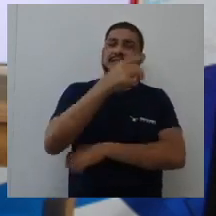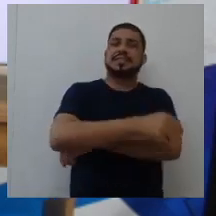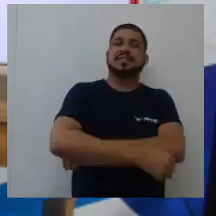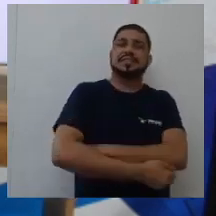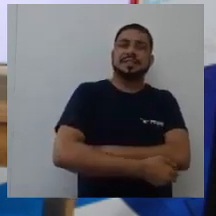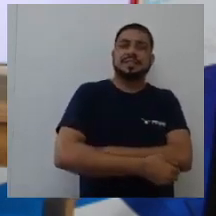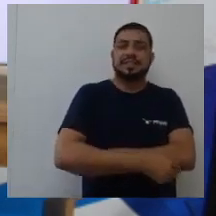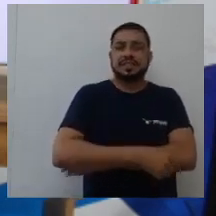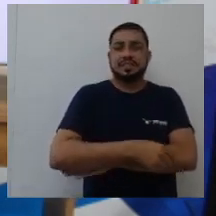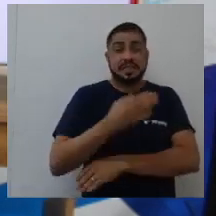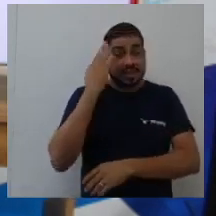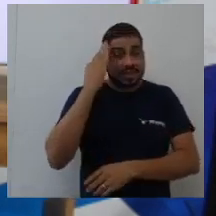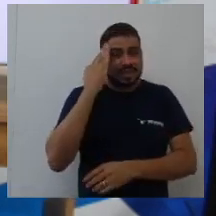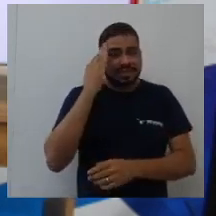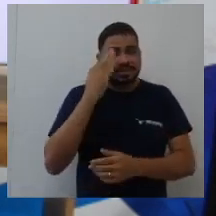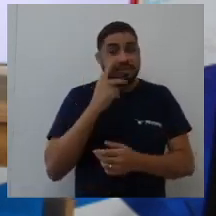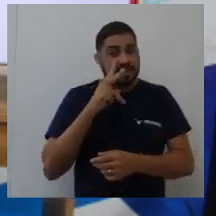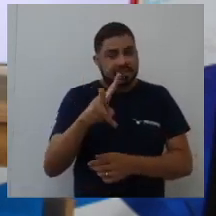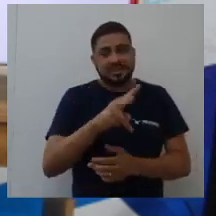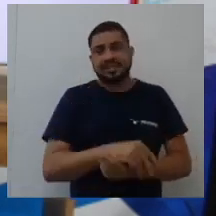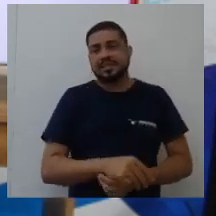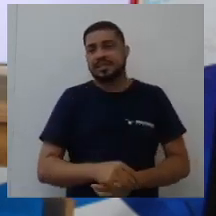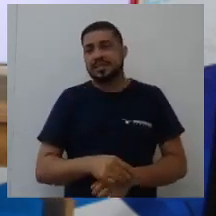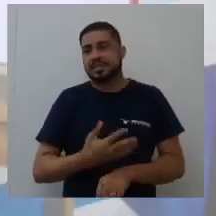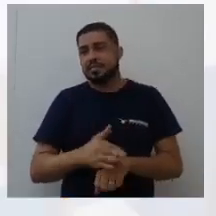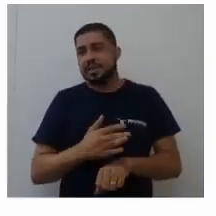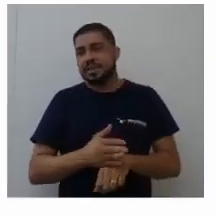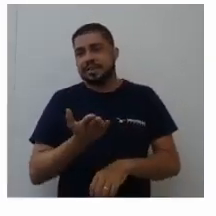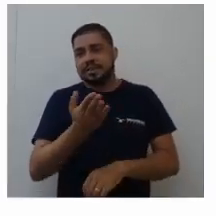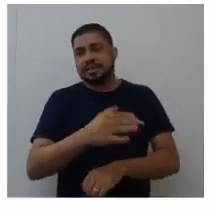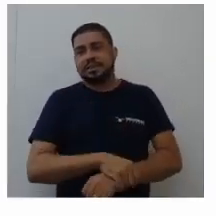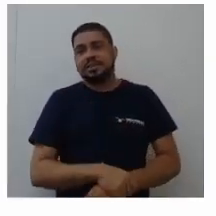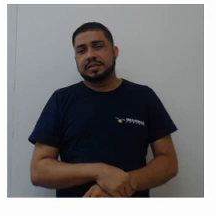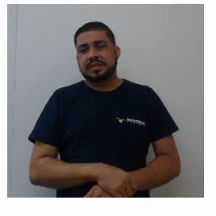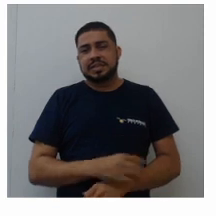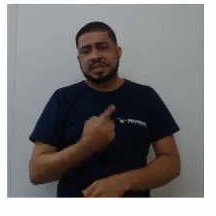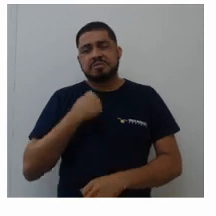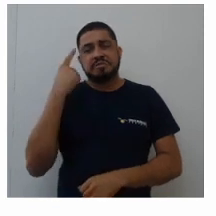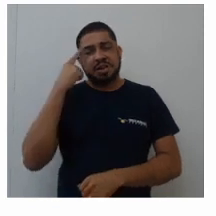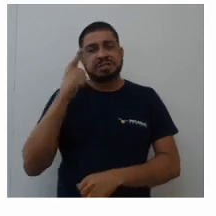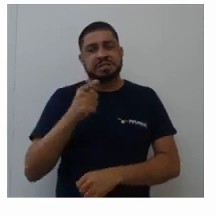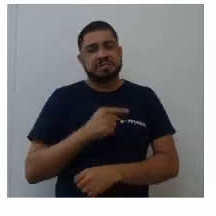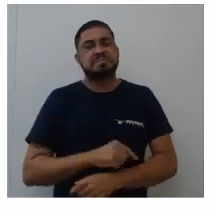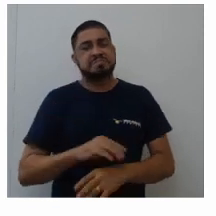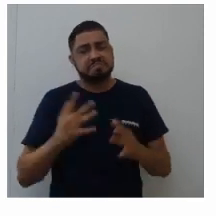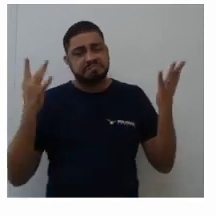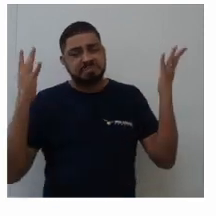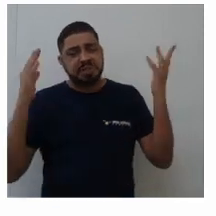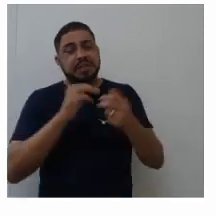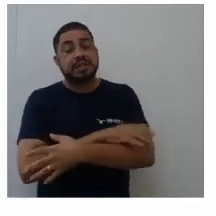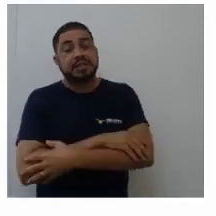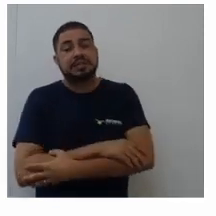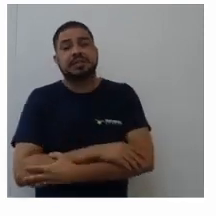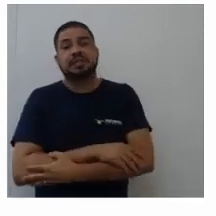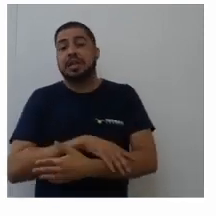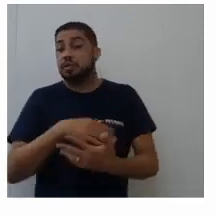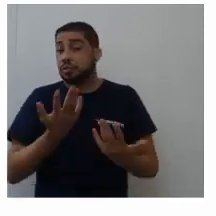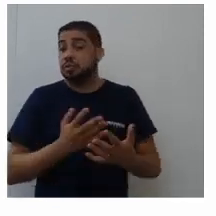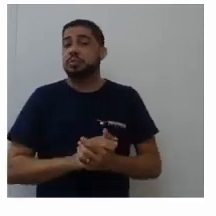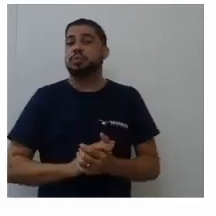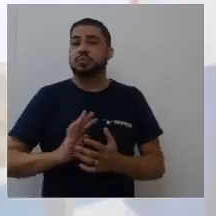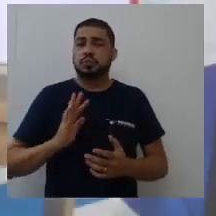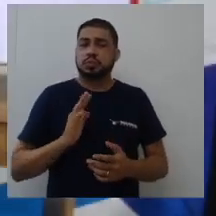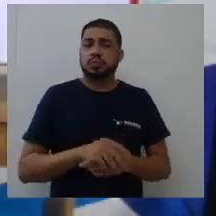sacada, velho. Entendeu aí? Olha lá, ó. Olha aí na prática aí. Meu irmão, eu acho isso fantástico, velho. Agora, tudo